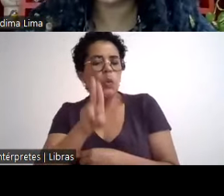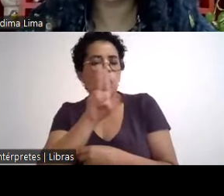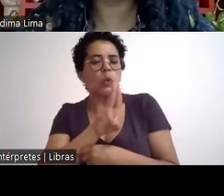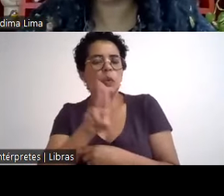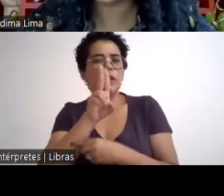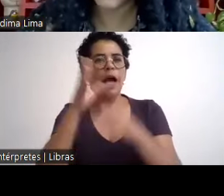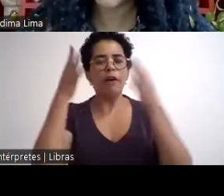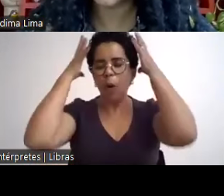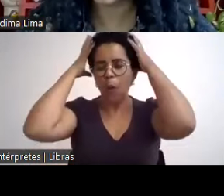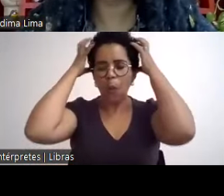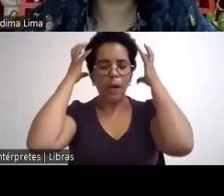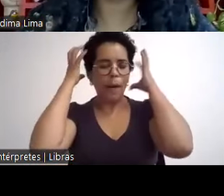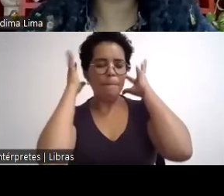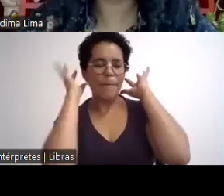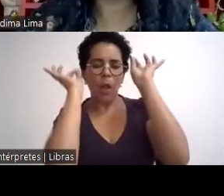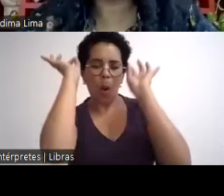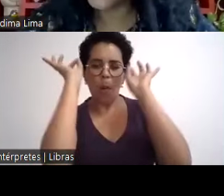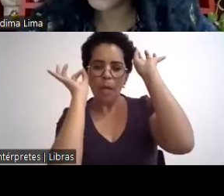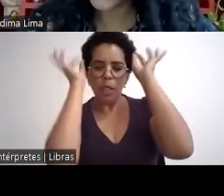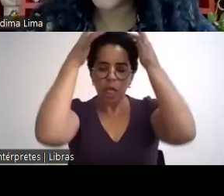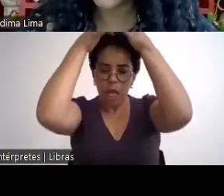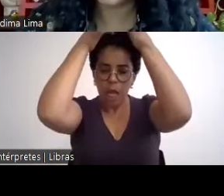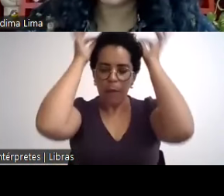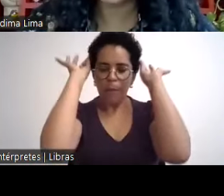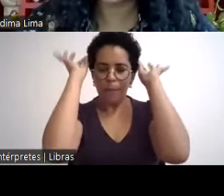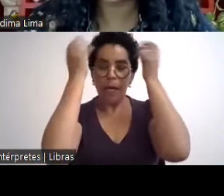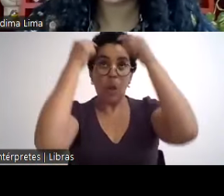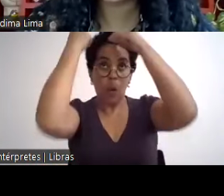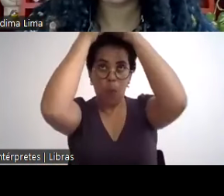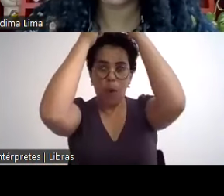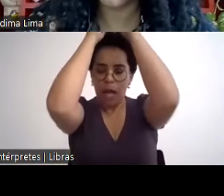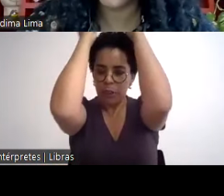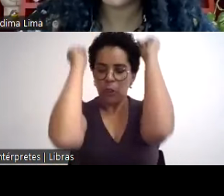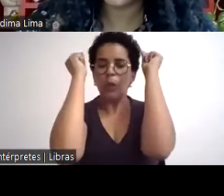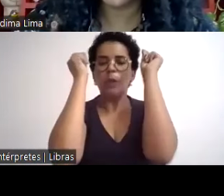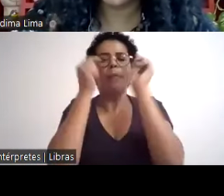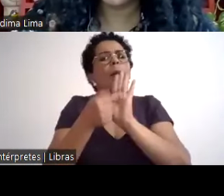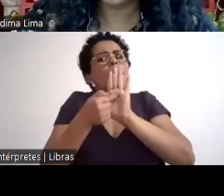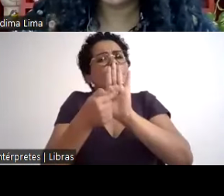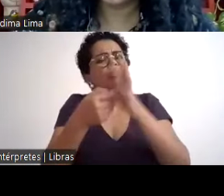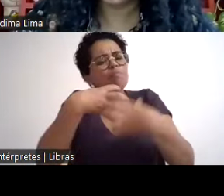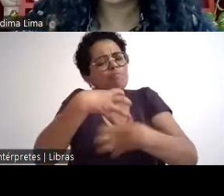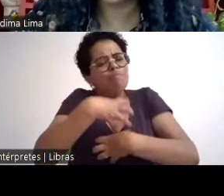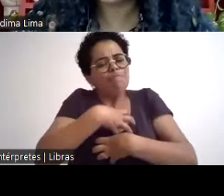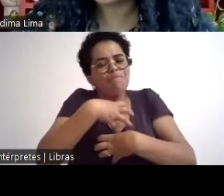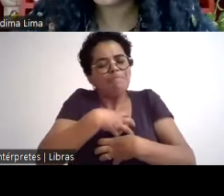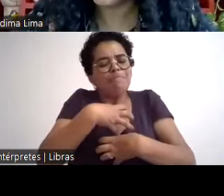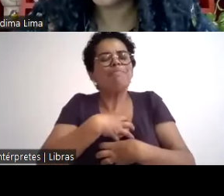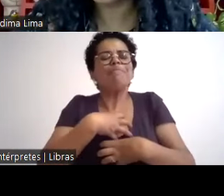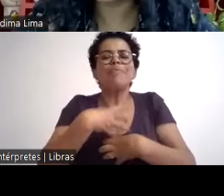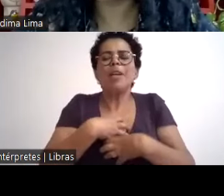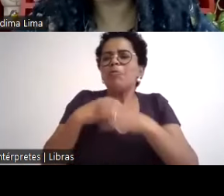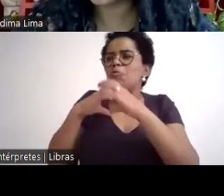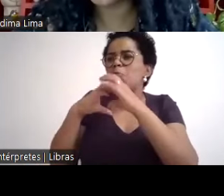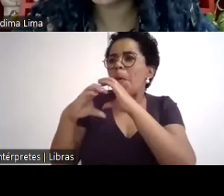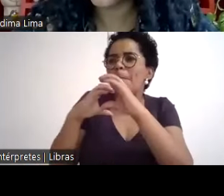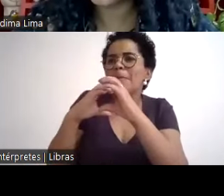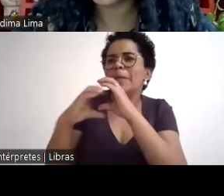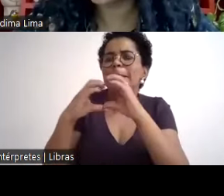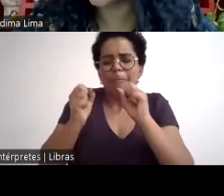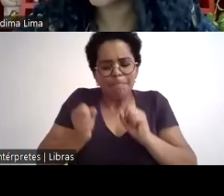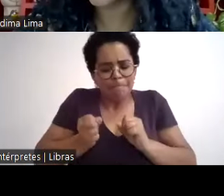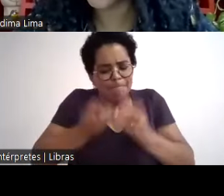cabelo ou penteados ou adornos de cabeça para expressar formas de comunicação, de riquezas